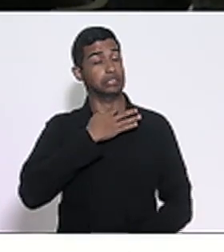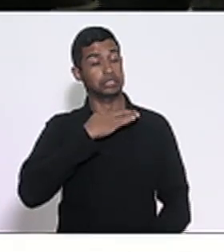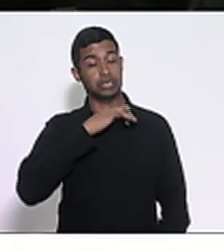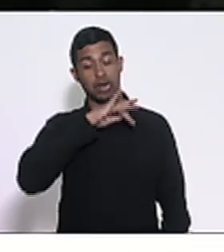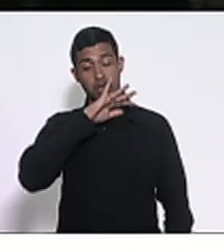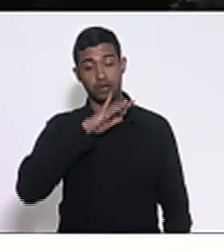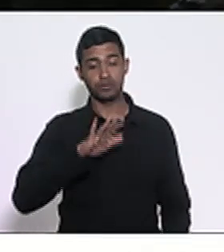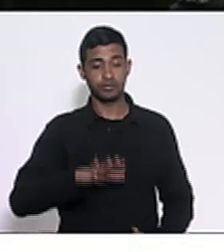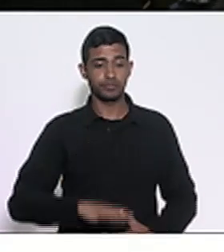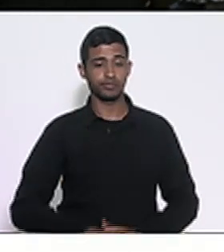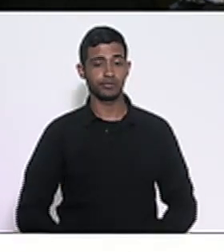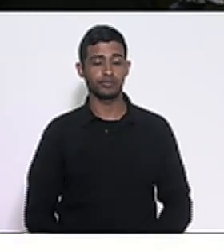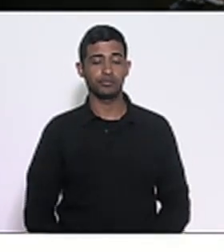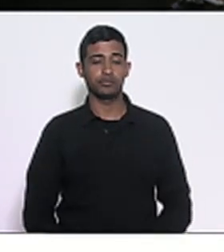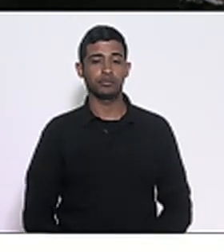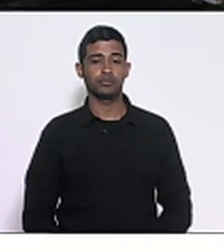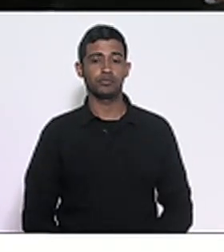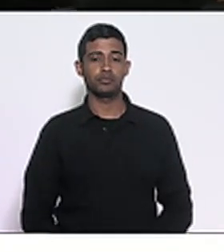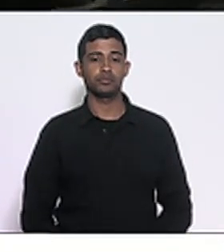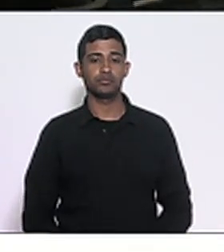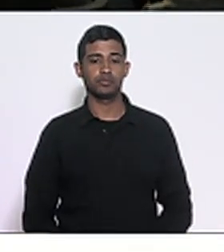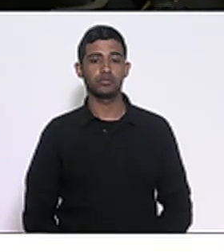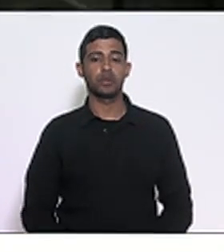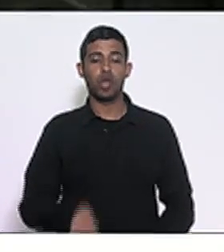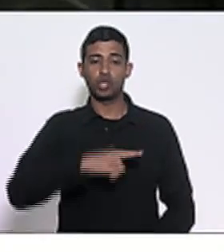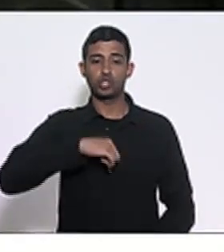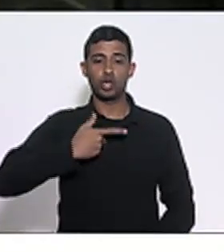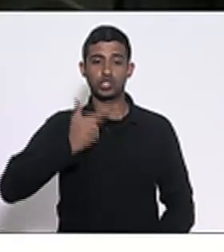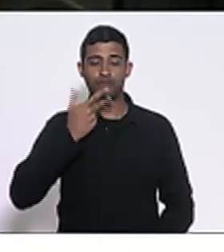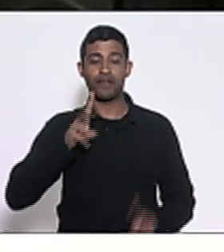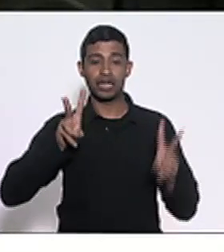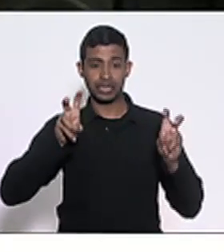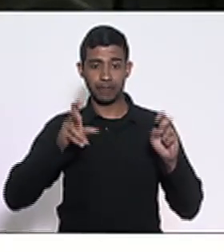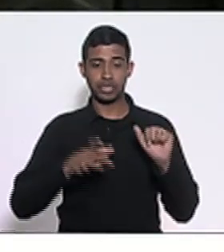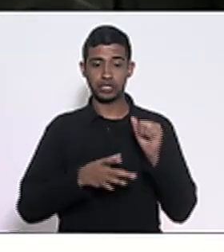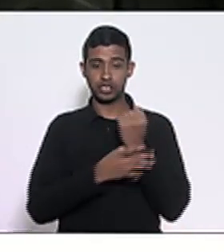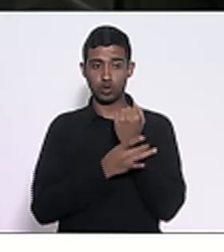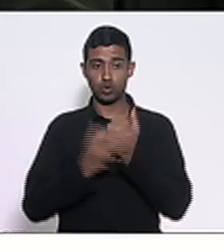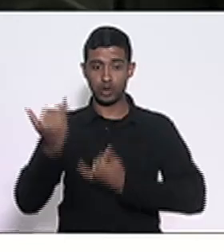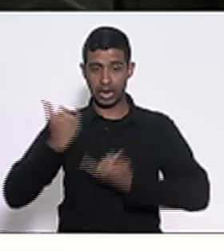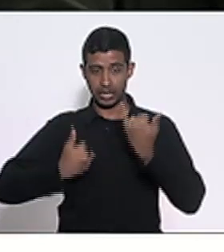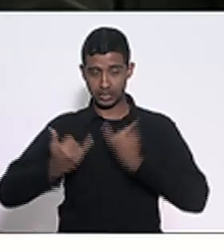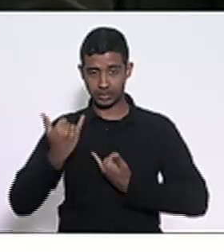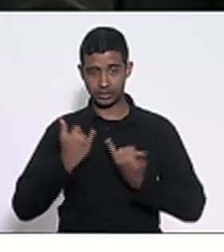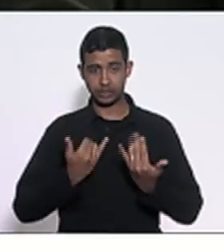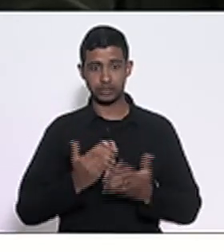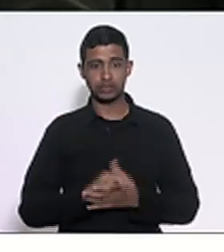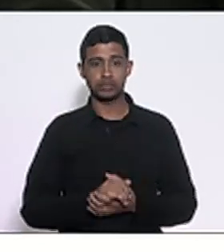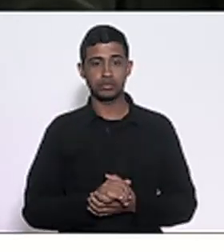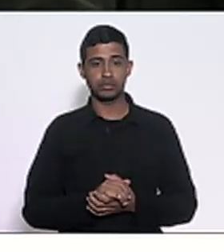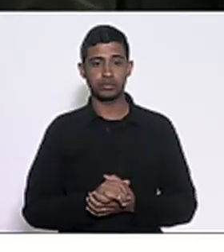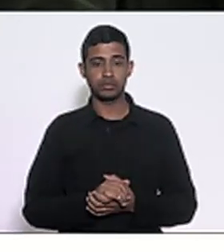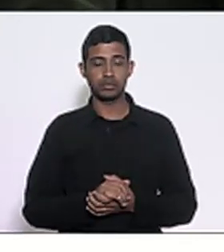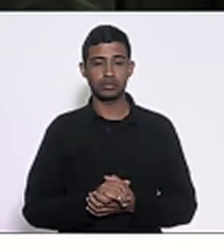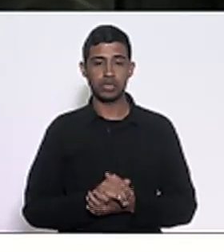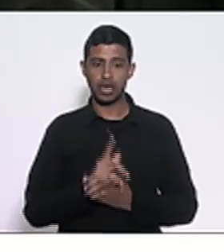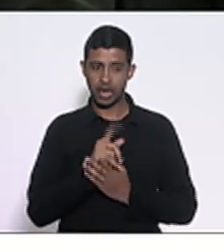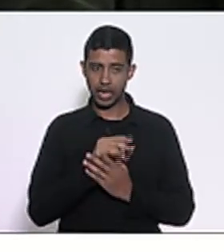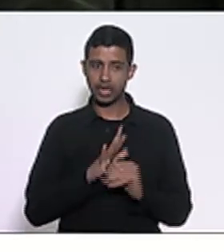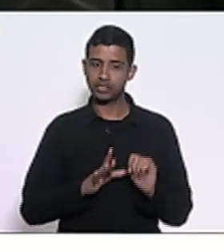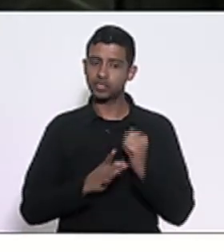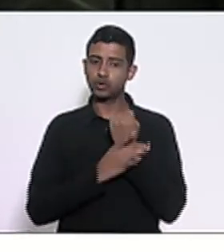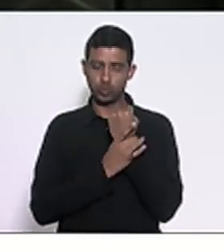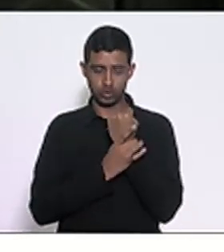falar. Quando a gente fala de segurança da informação, o mainframe é extremamente seguro.